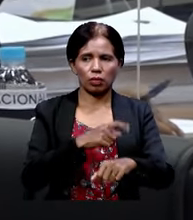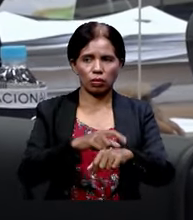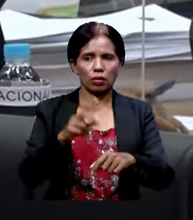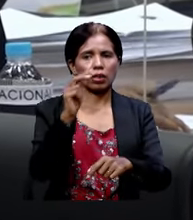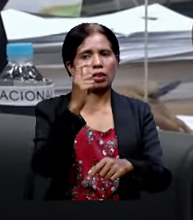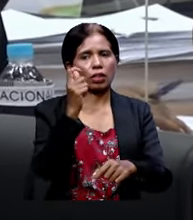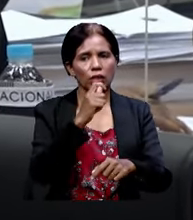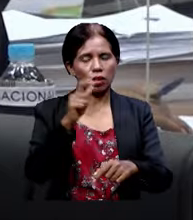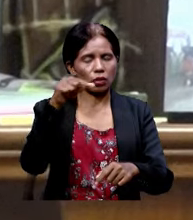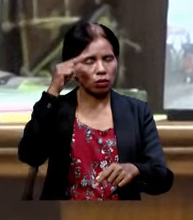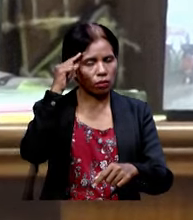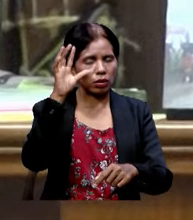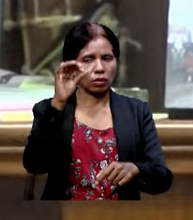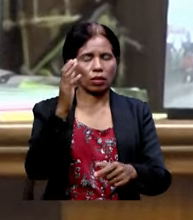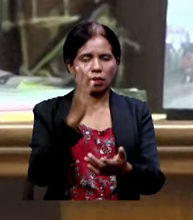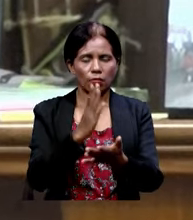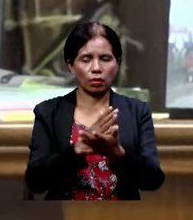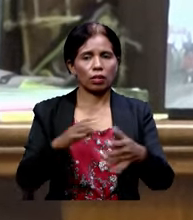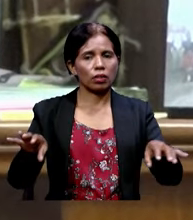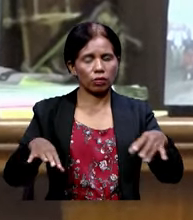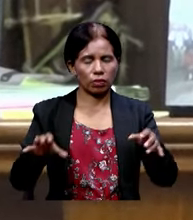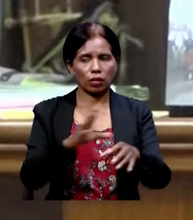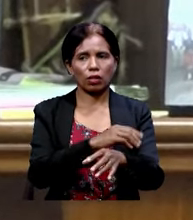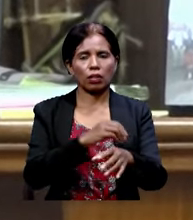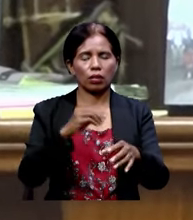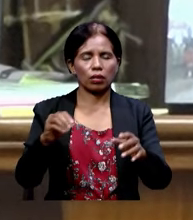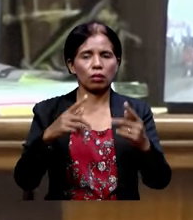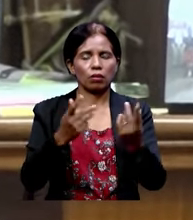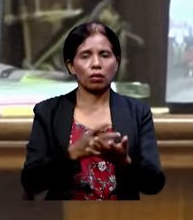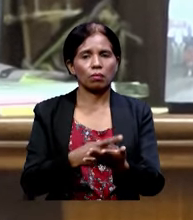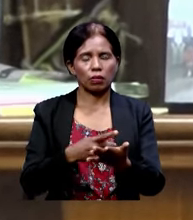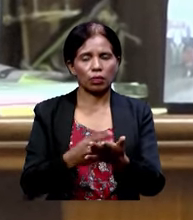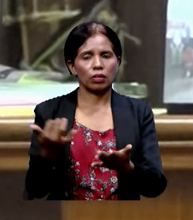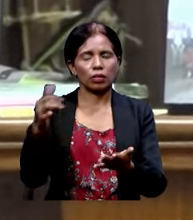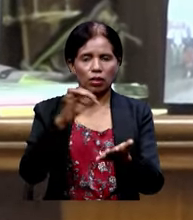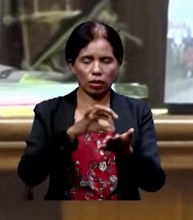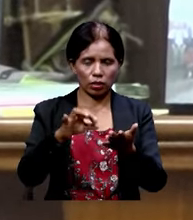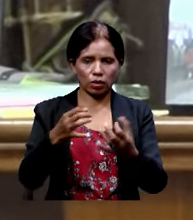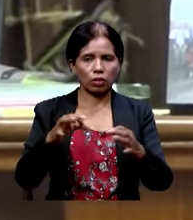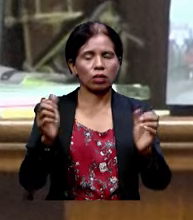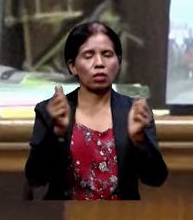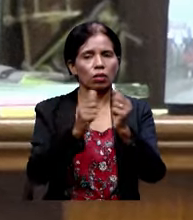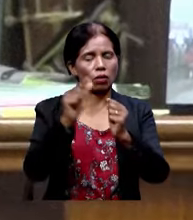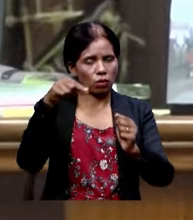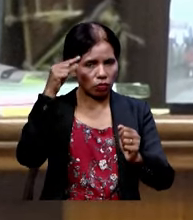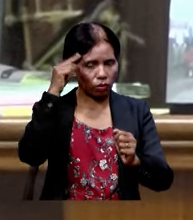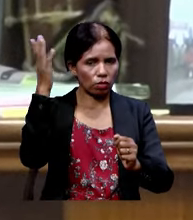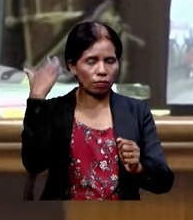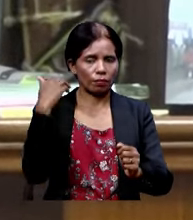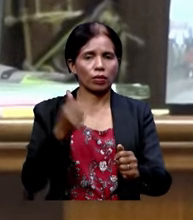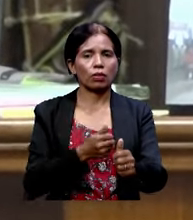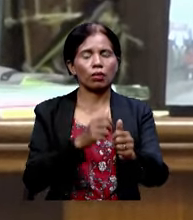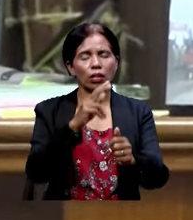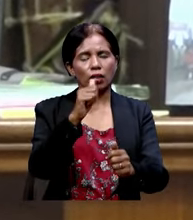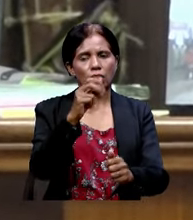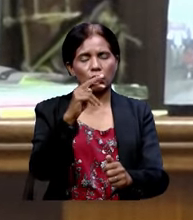tamba governo da CIA cancela contrato entre a companhia vencedora ba projeto Sira NBA Sina ona o governo anterior. Tira Antoninho Bianco,